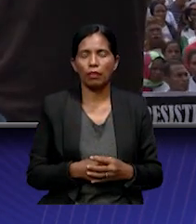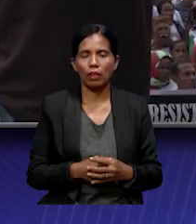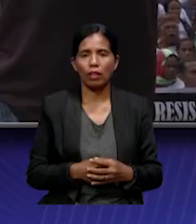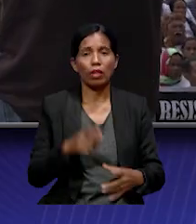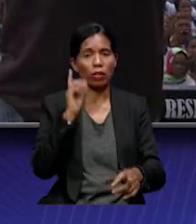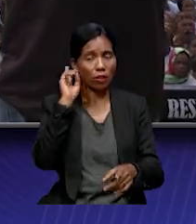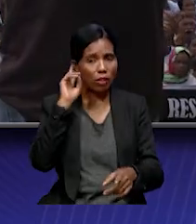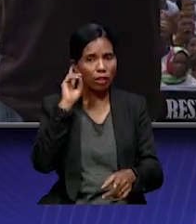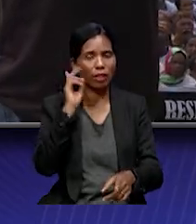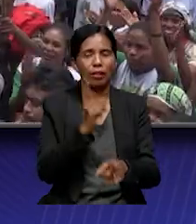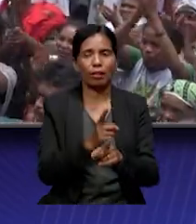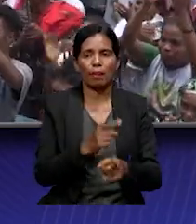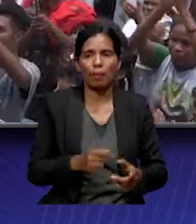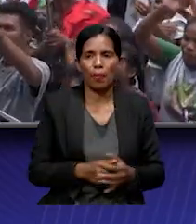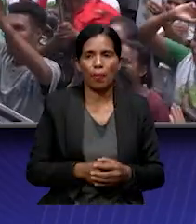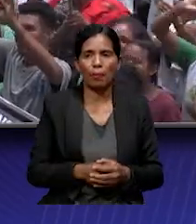Galai!